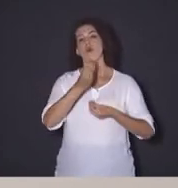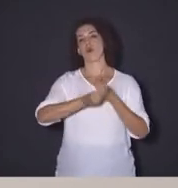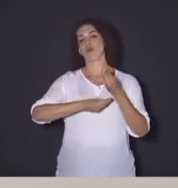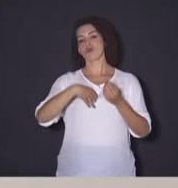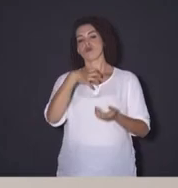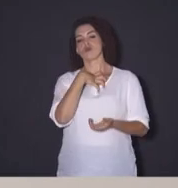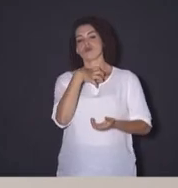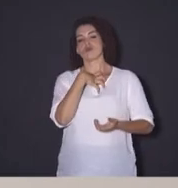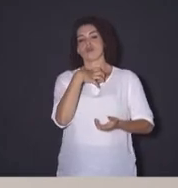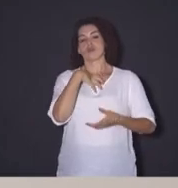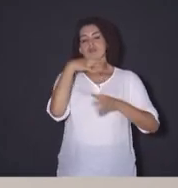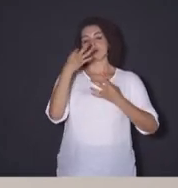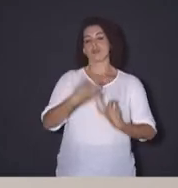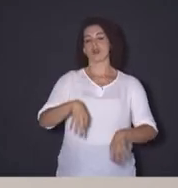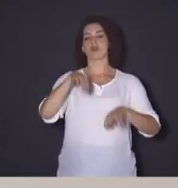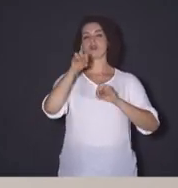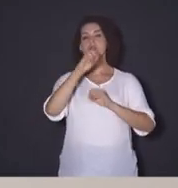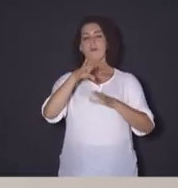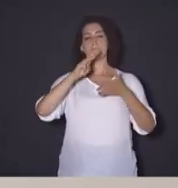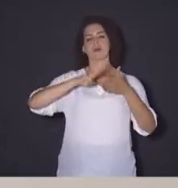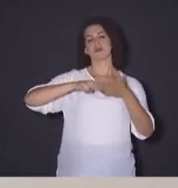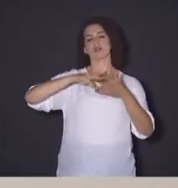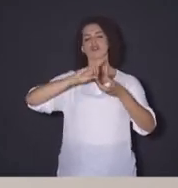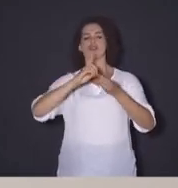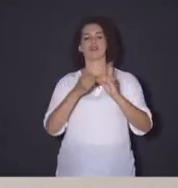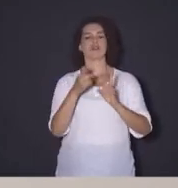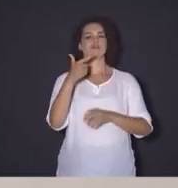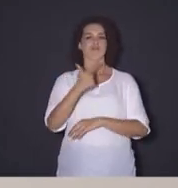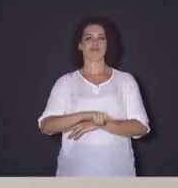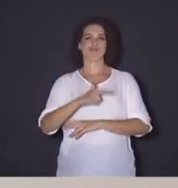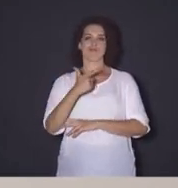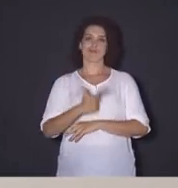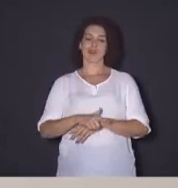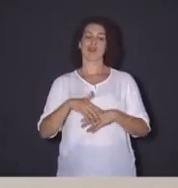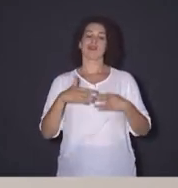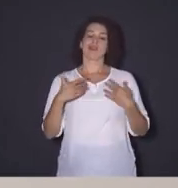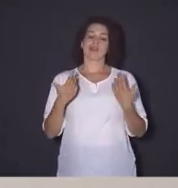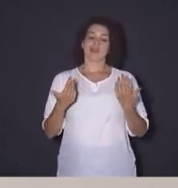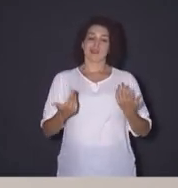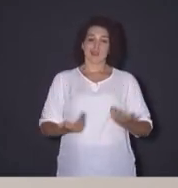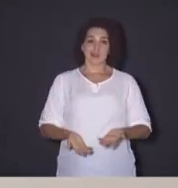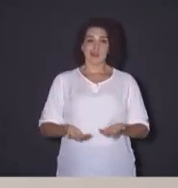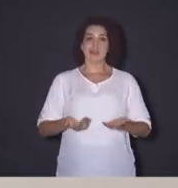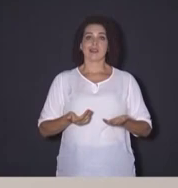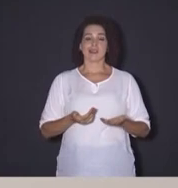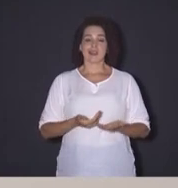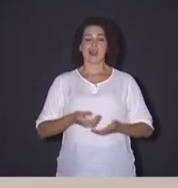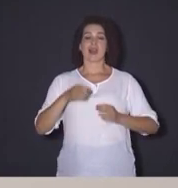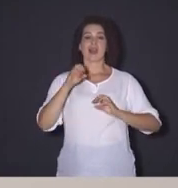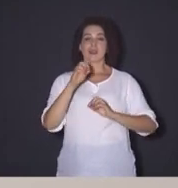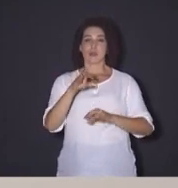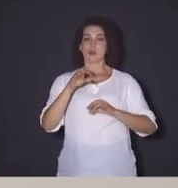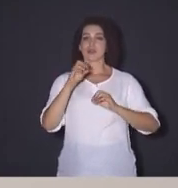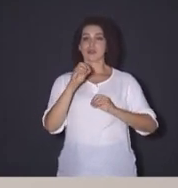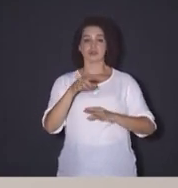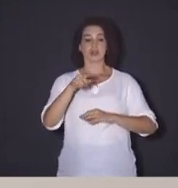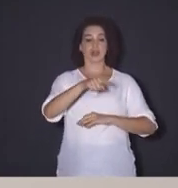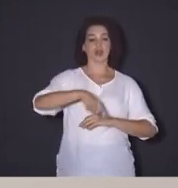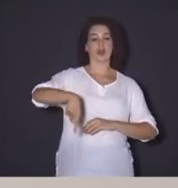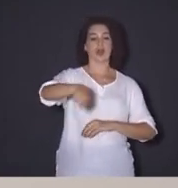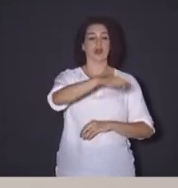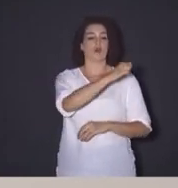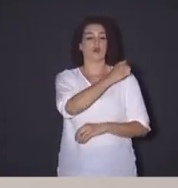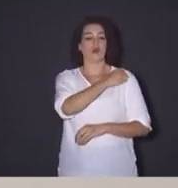da mesma maneira que ele conhecimento para os alunos e acabam comprometendo a a educação desses 10